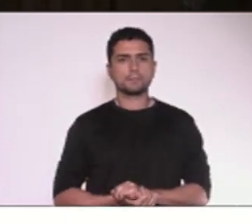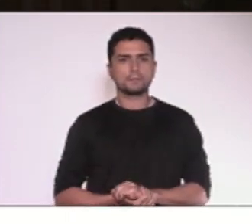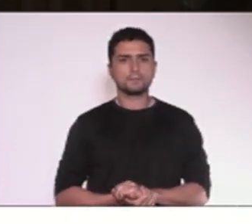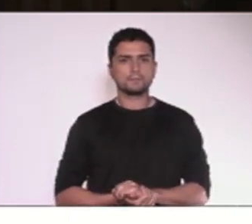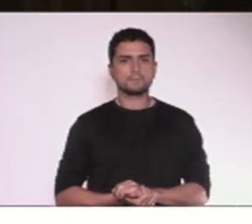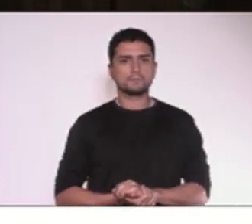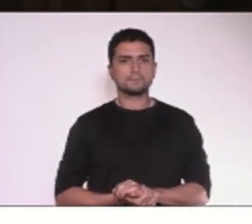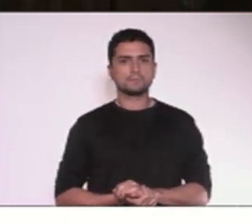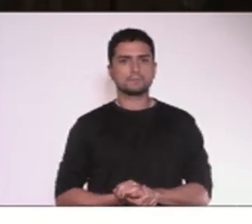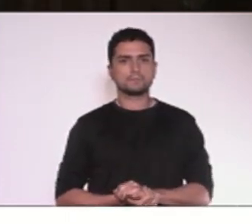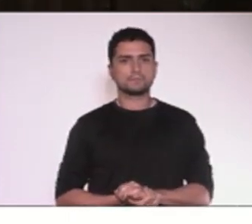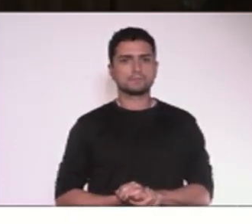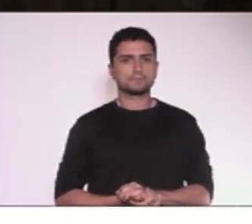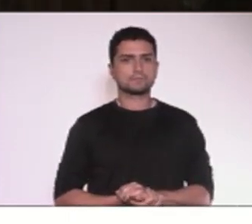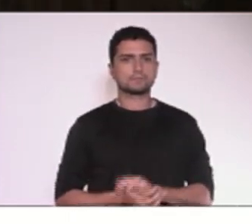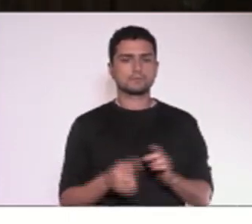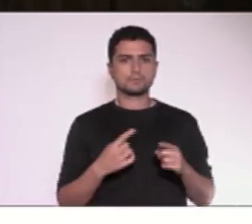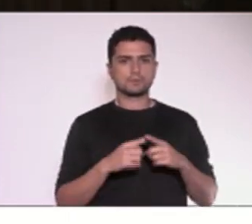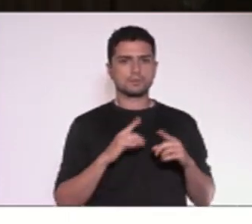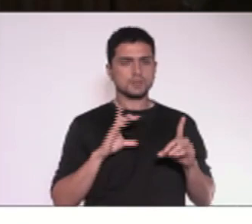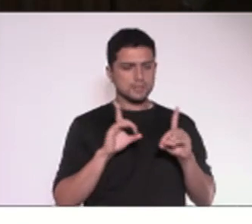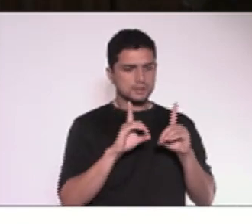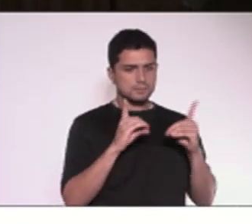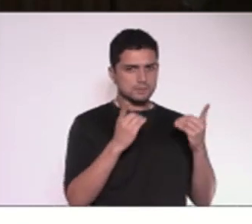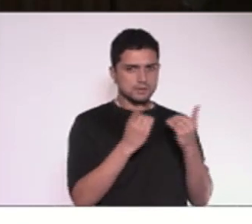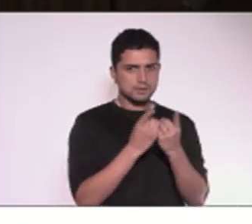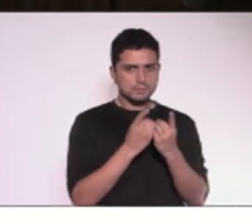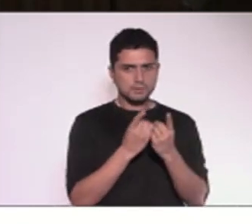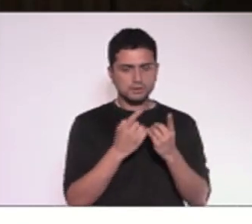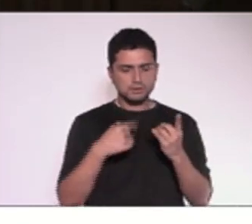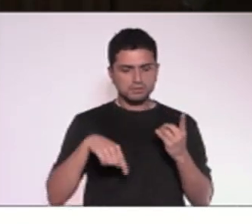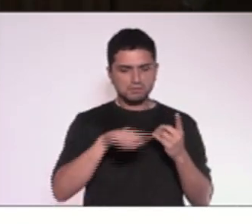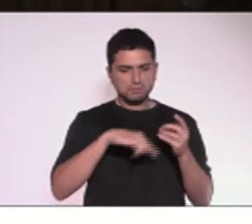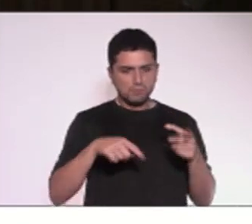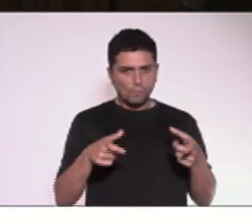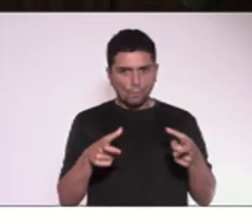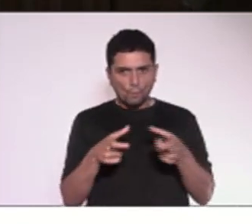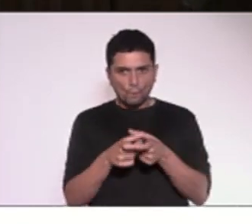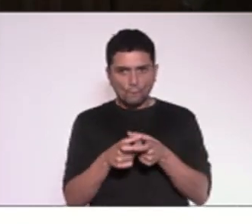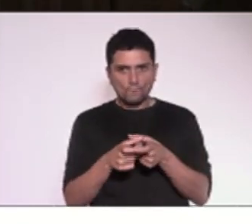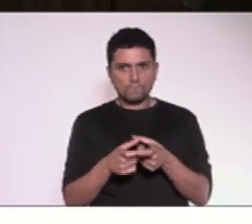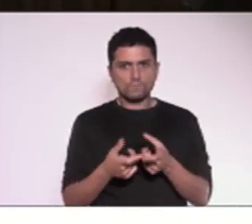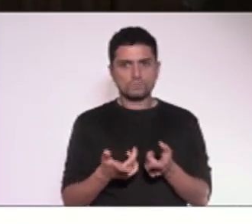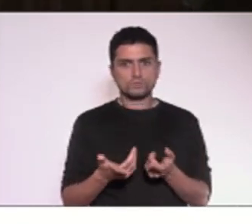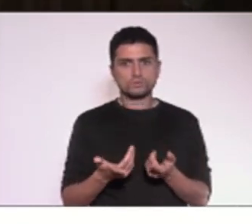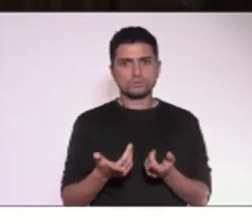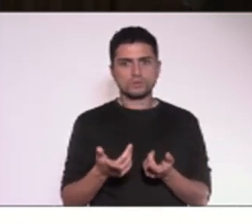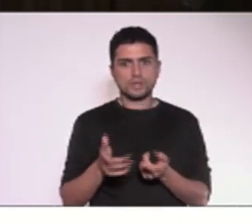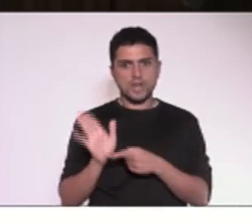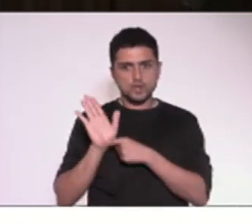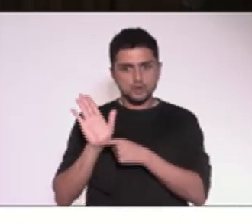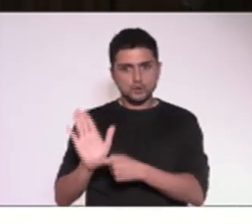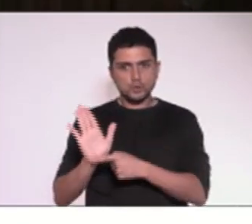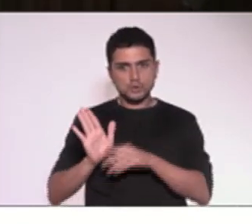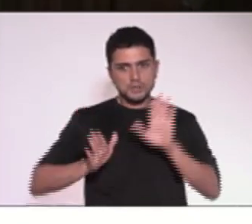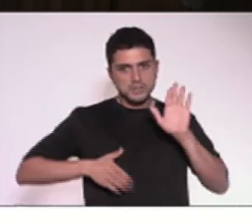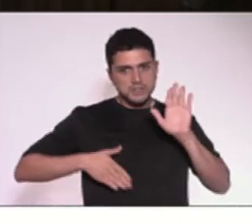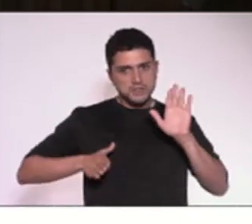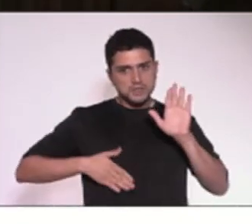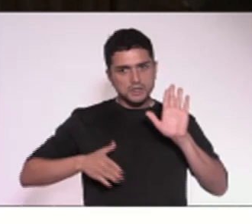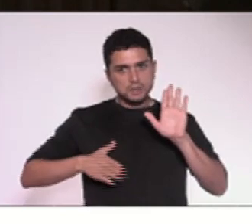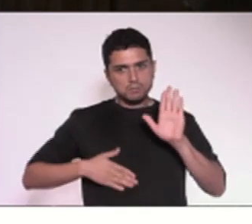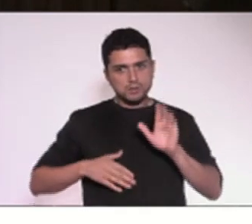Está retomando por esses setores que contribuíram para a explosão da criminalidade que nós todos